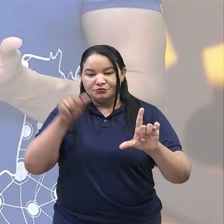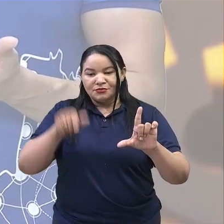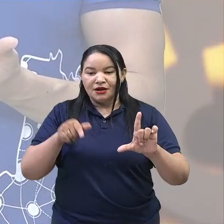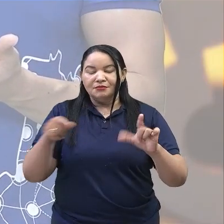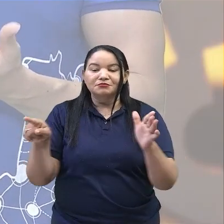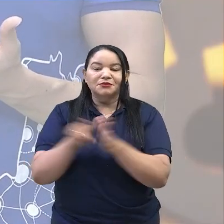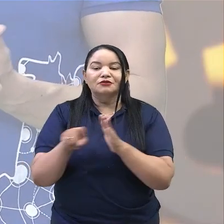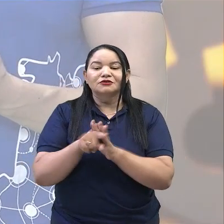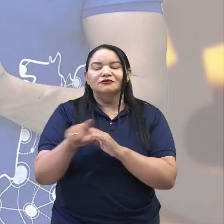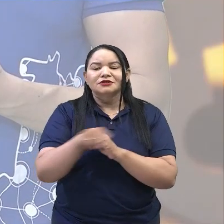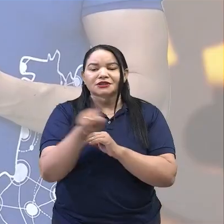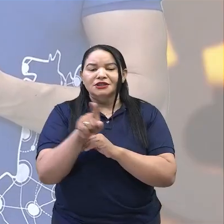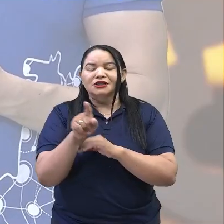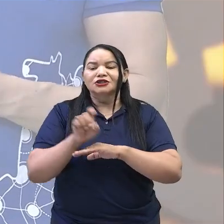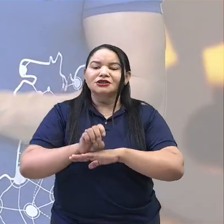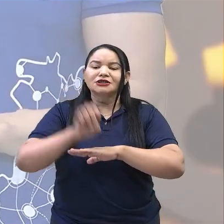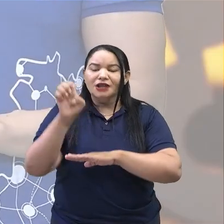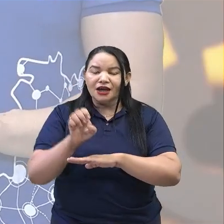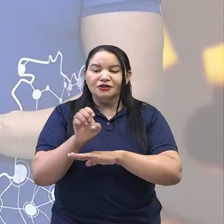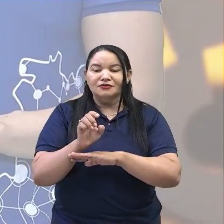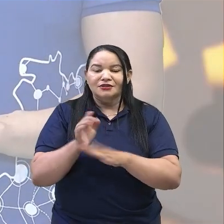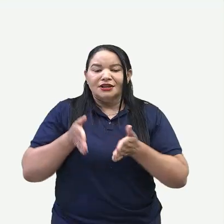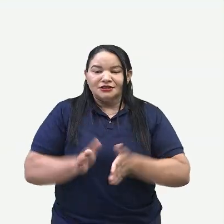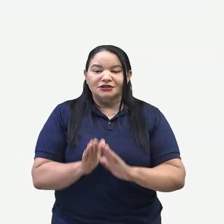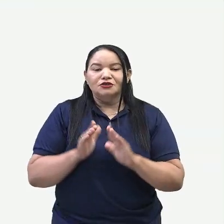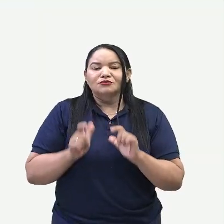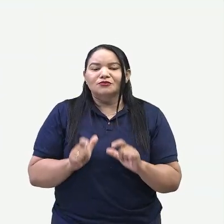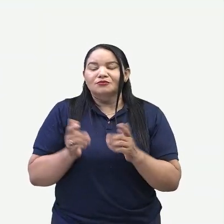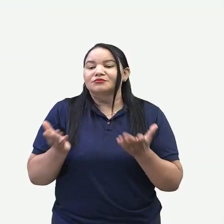que estado você nasceu? Acompanhe aqui comigo.